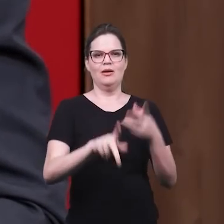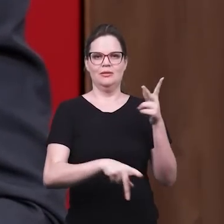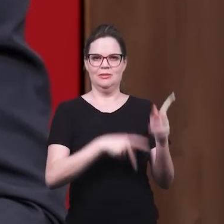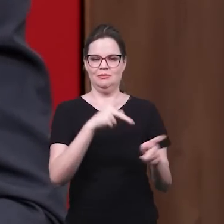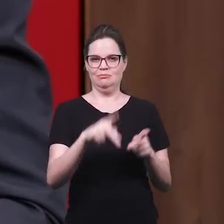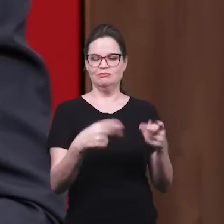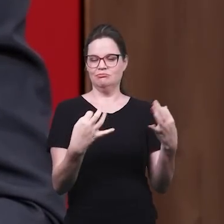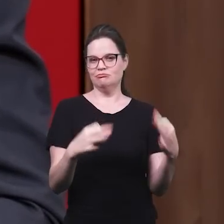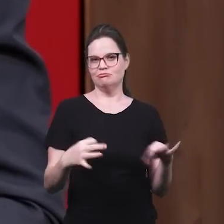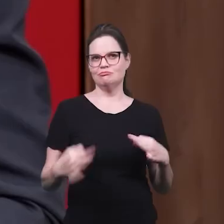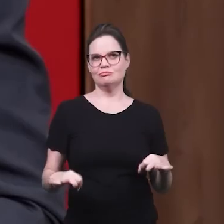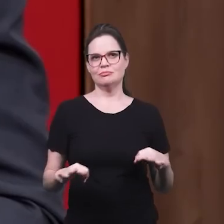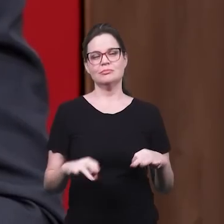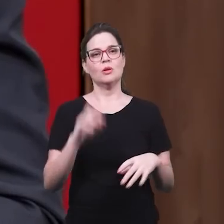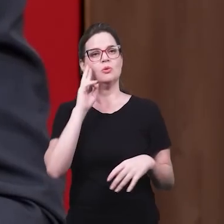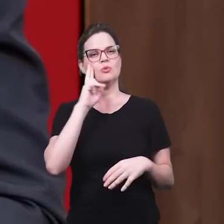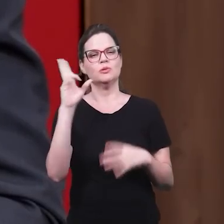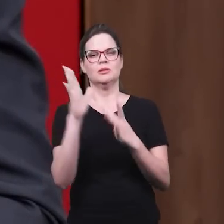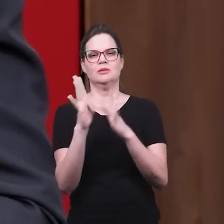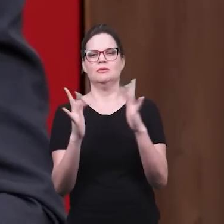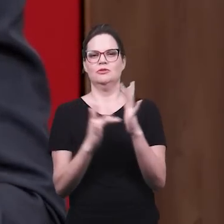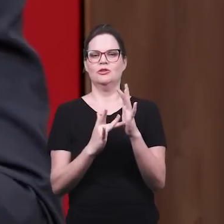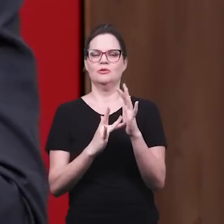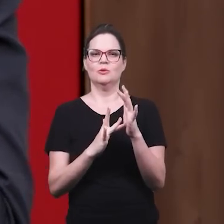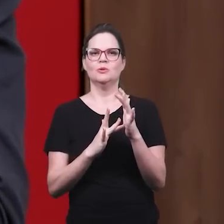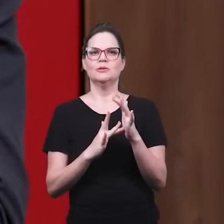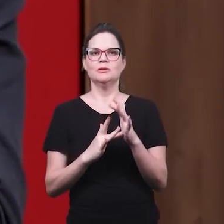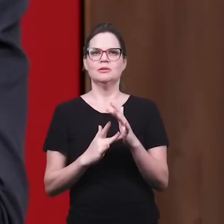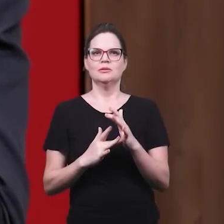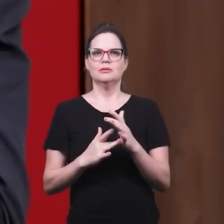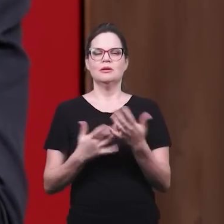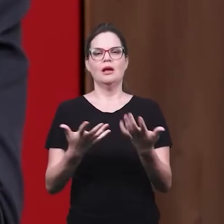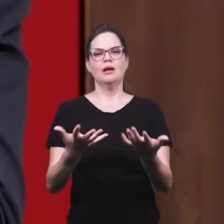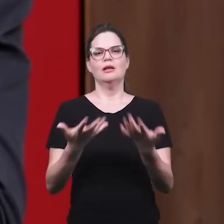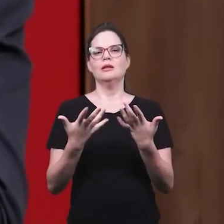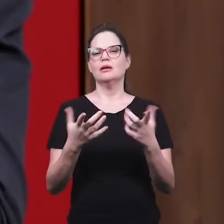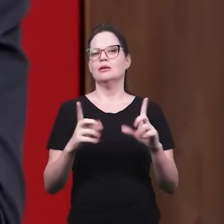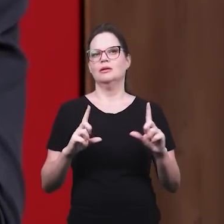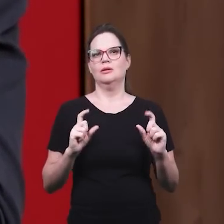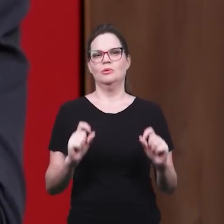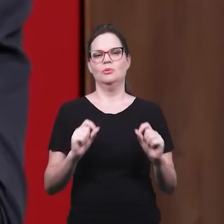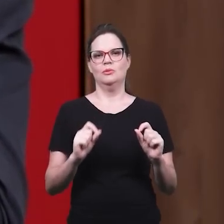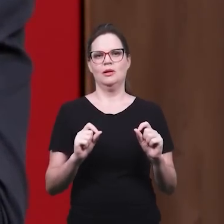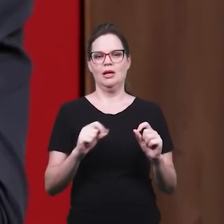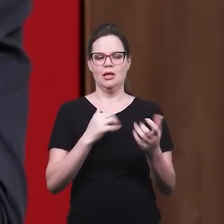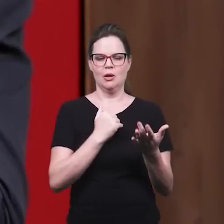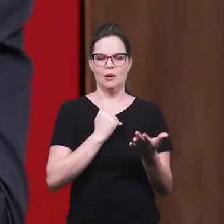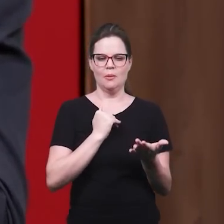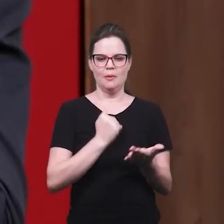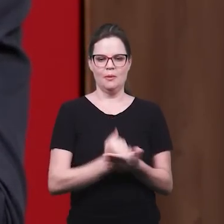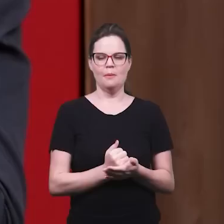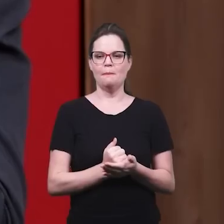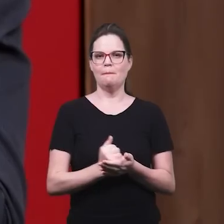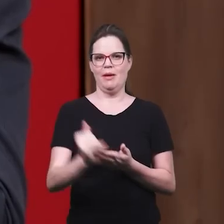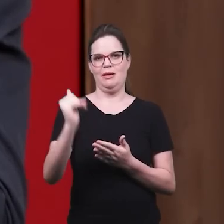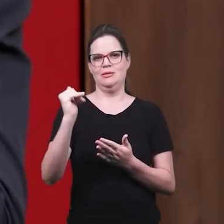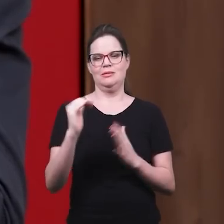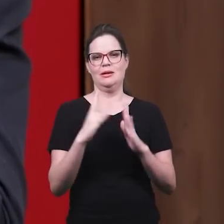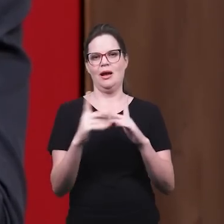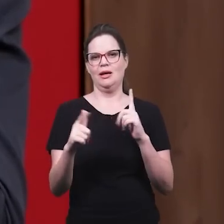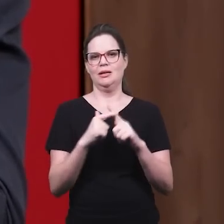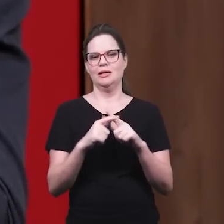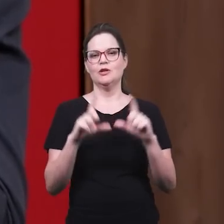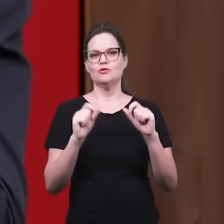Então, o Senhor Jesus, ele na verdade, ele cria essa igreja que é gentílica, né?